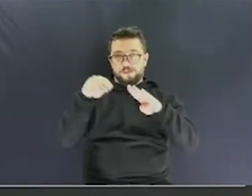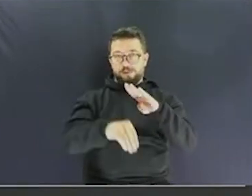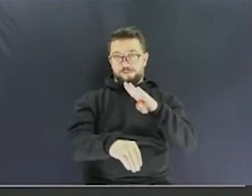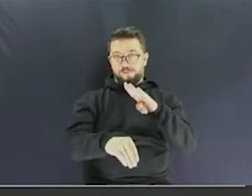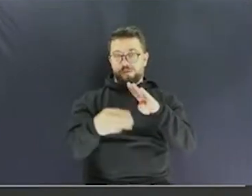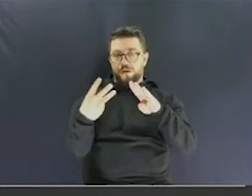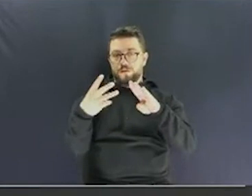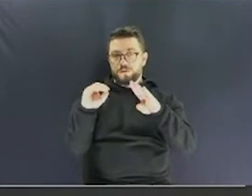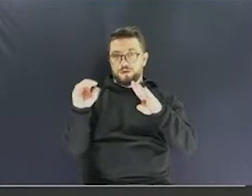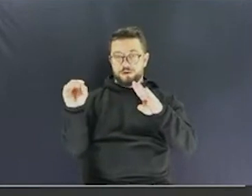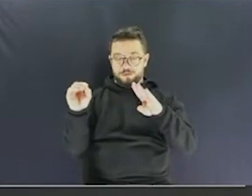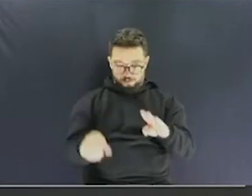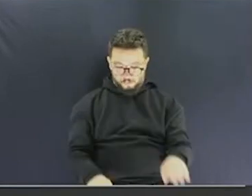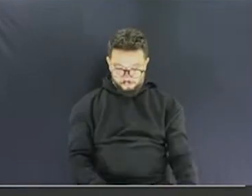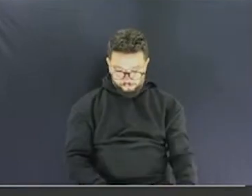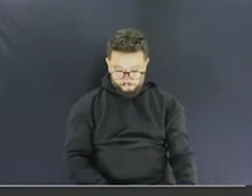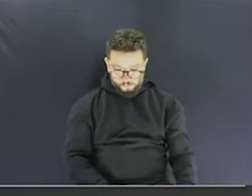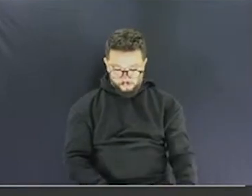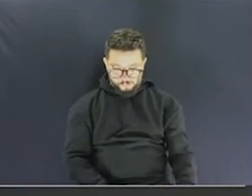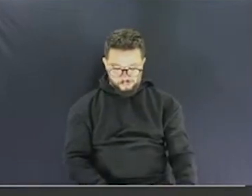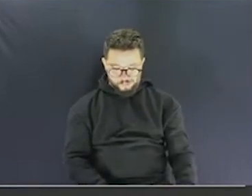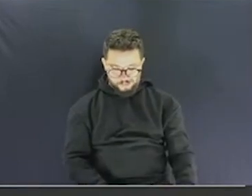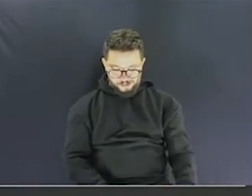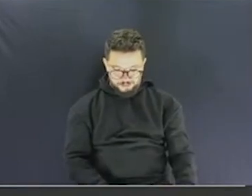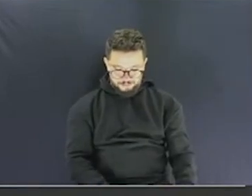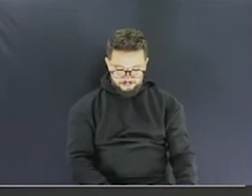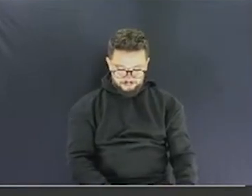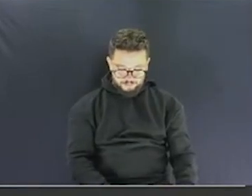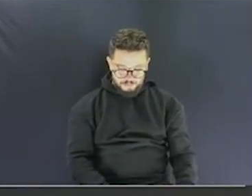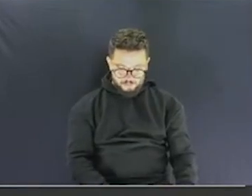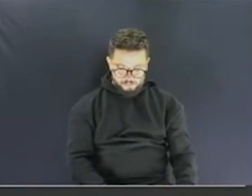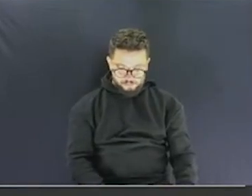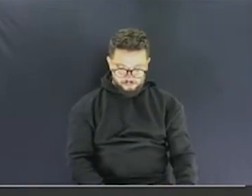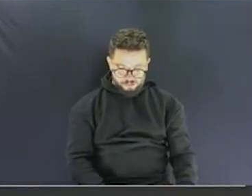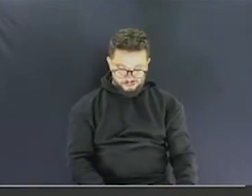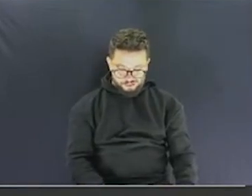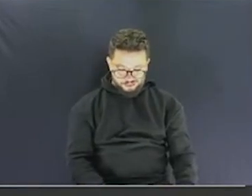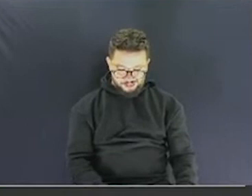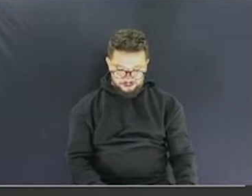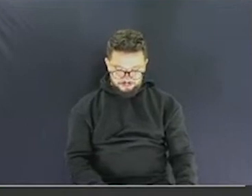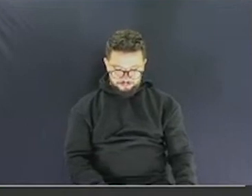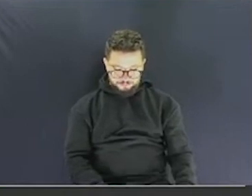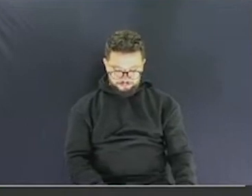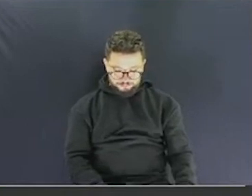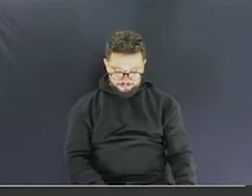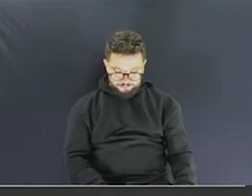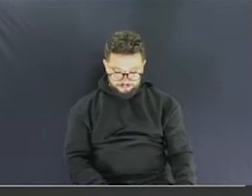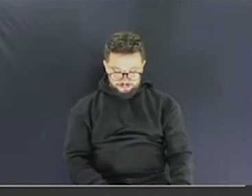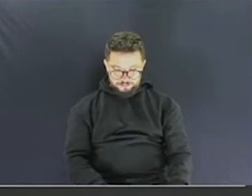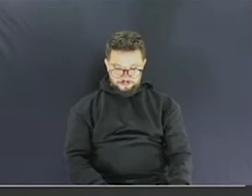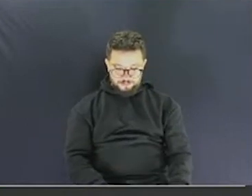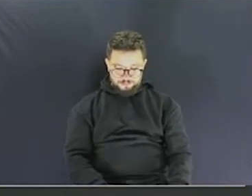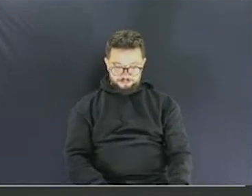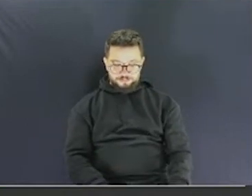mil habitantes, e nós temos ali o resultado em 2023 de 212,6. Na verdade, nos três anos que a gente já vem acompanhando,